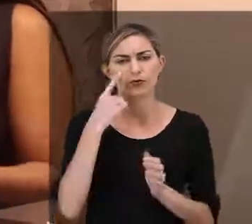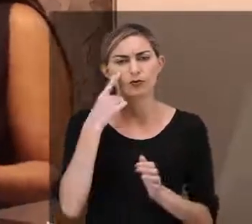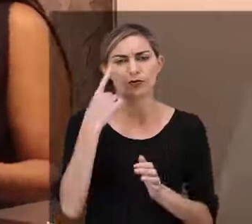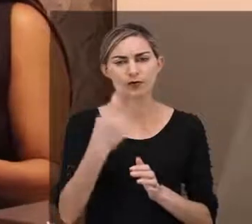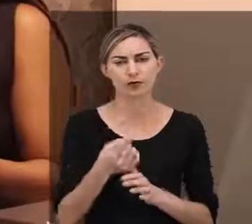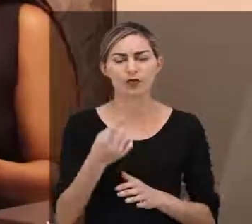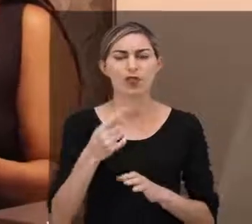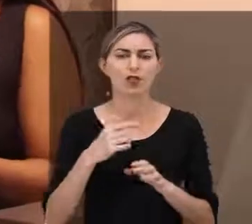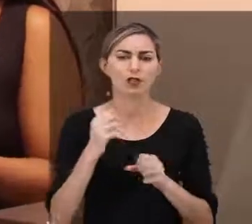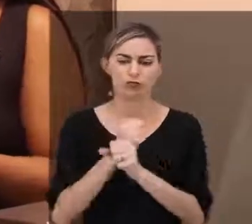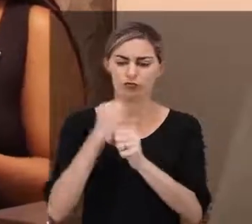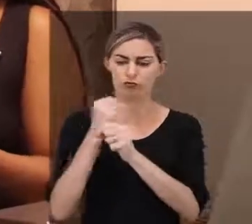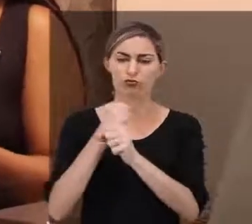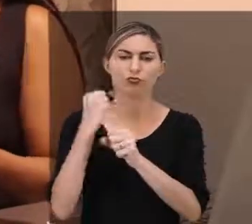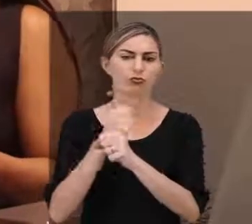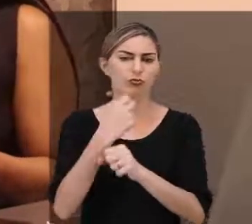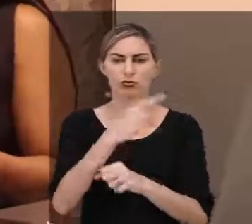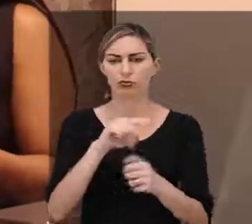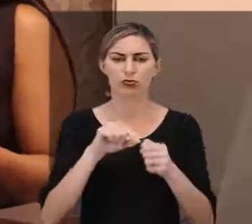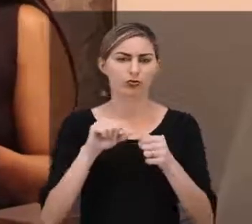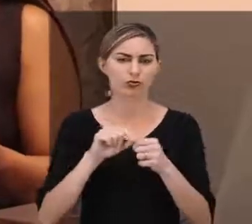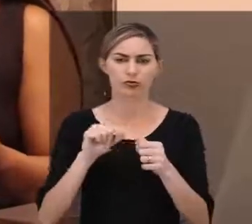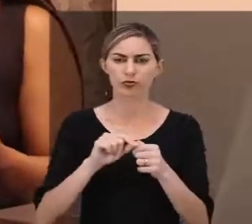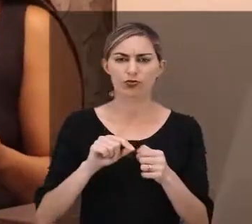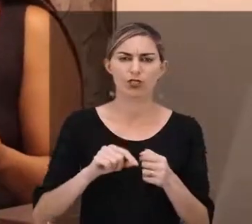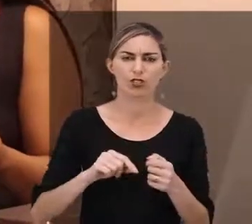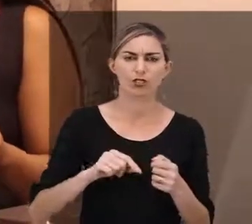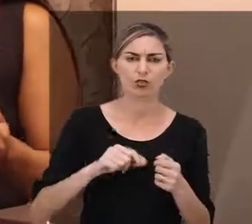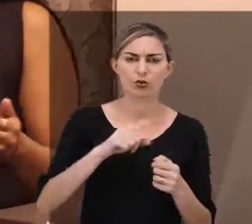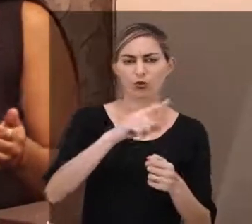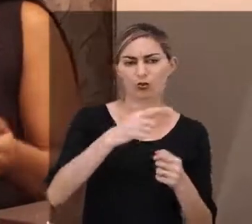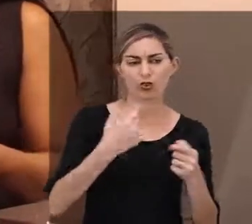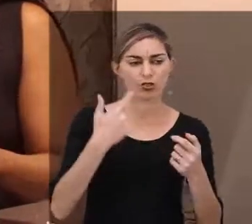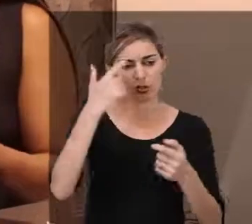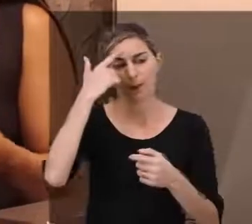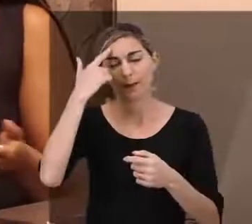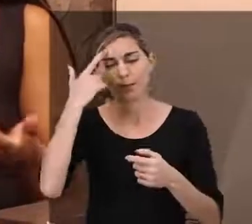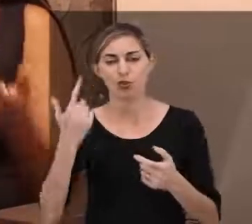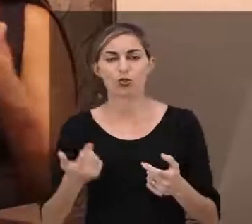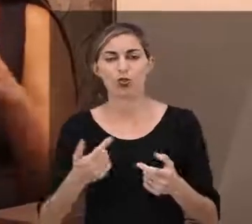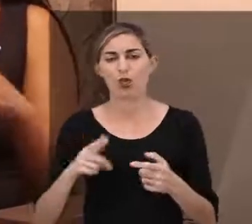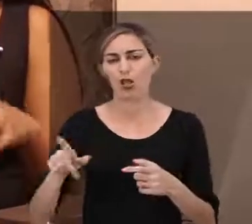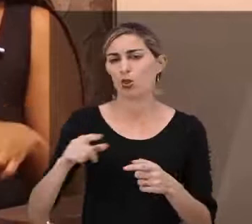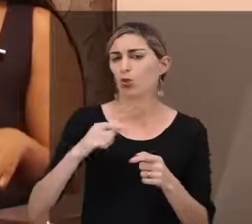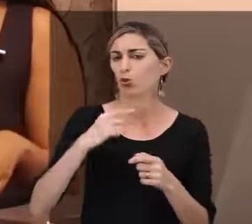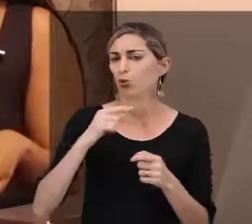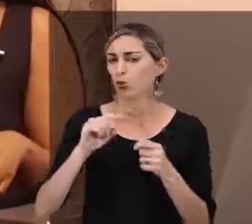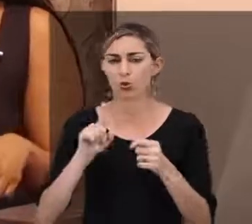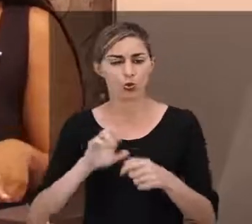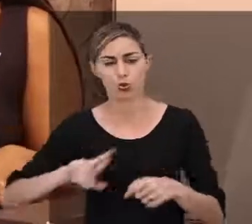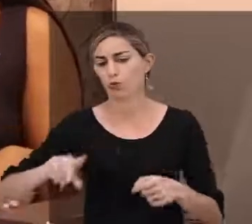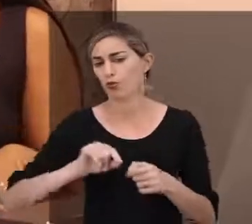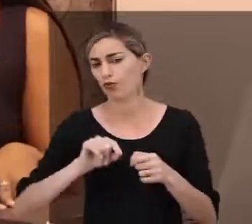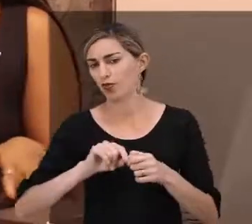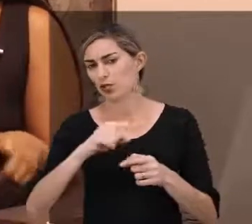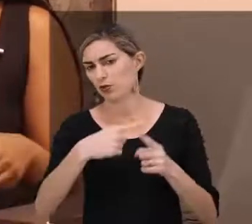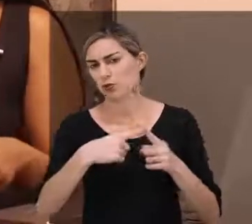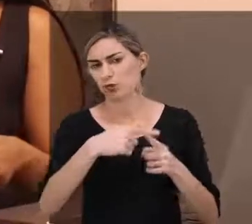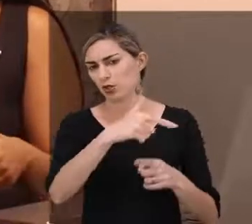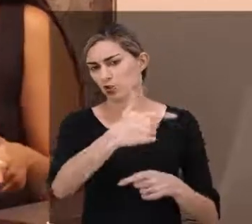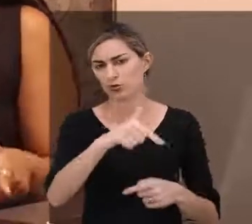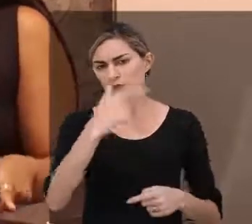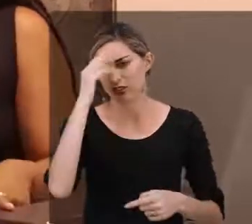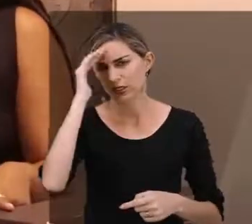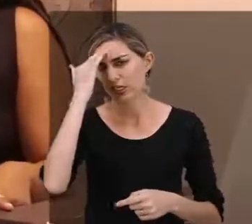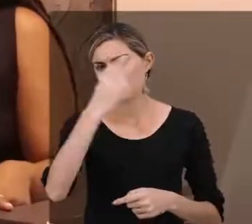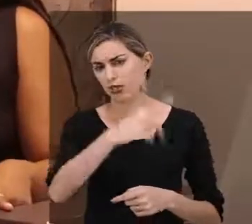repente o pedreiro não fez um nicho que a gente imaginou, mas às vezes ele não fez porque ele não entendeu que ali tinha um nicho ou não